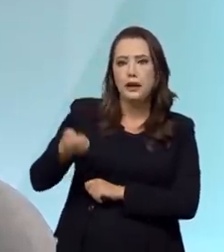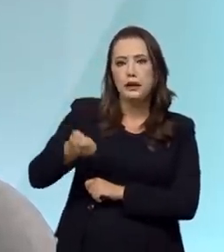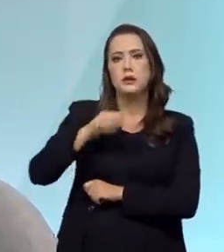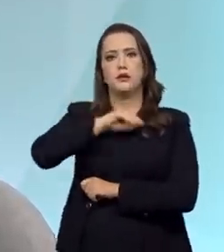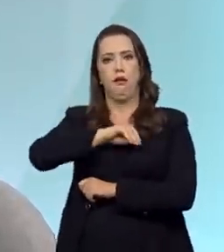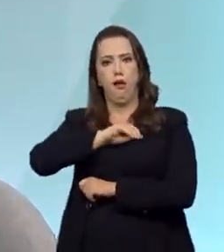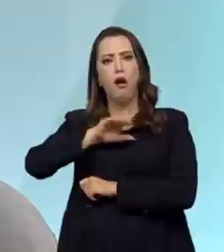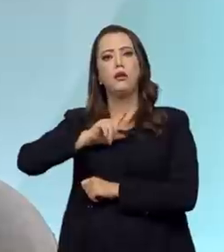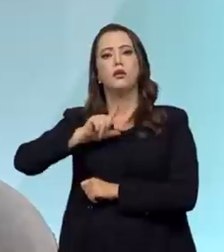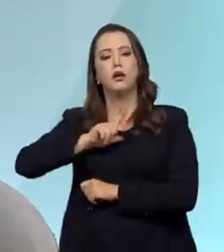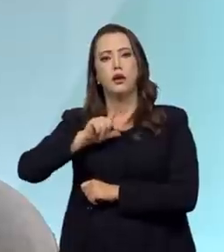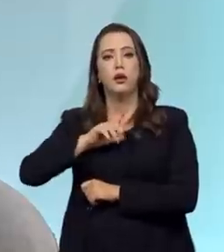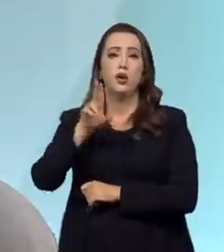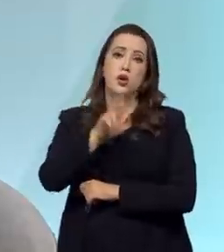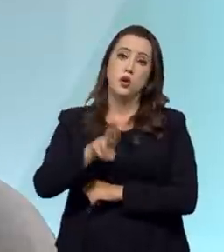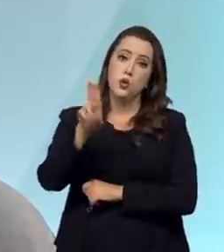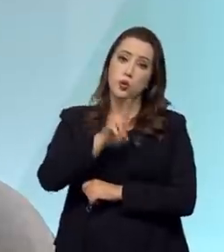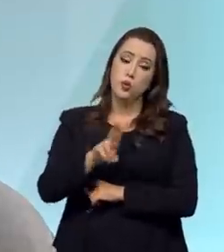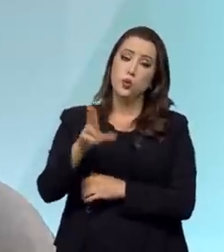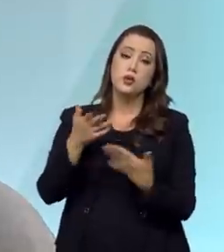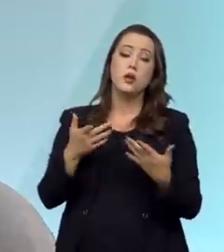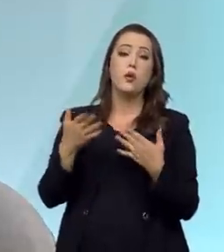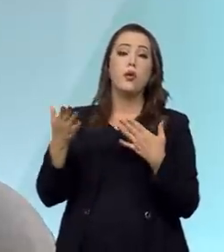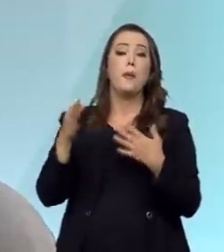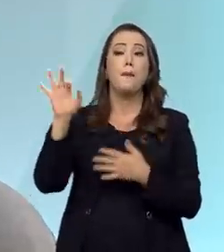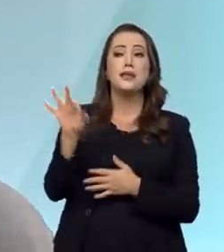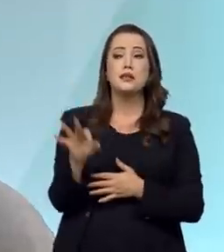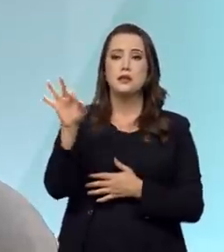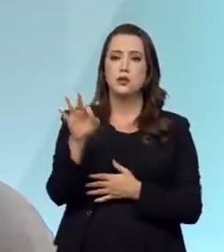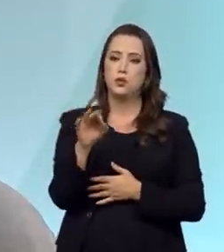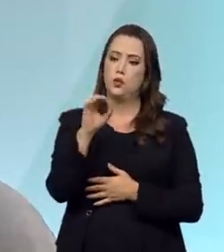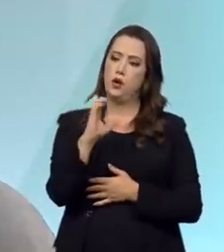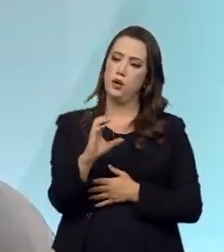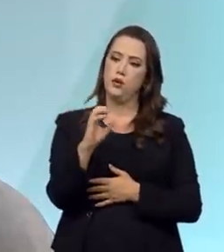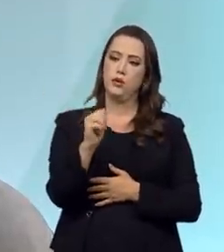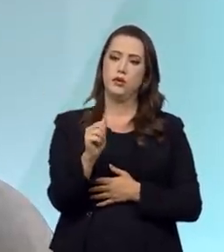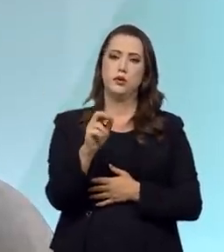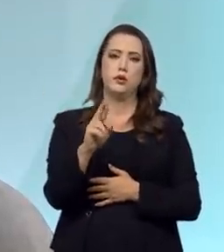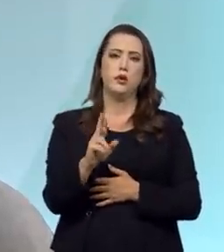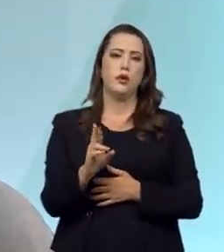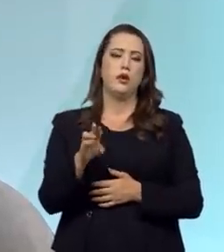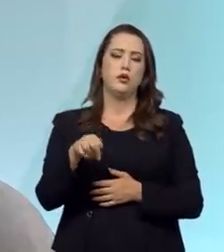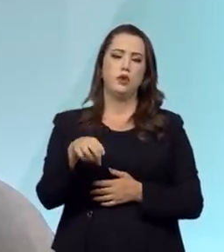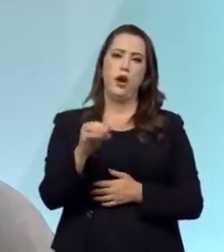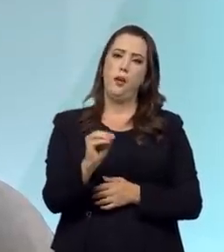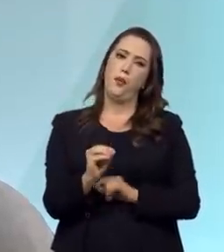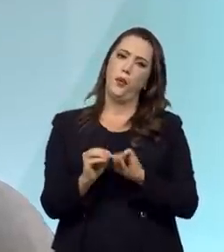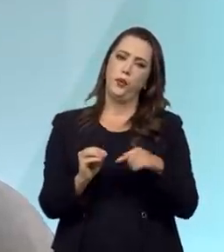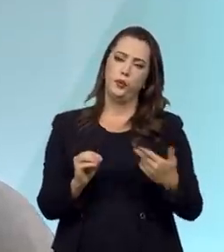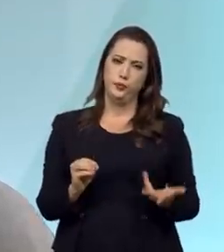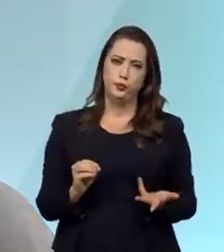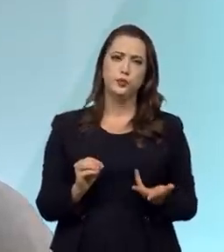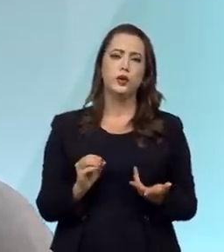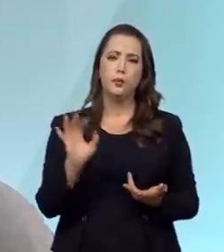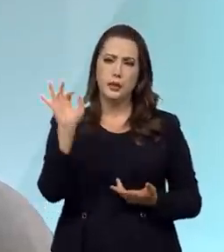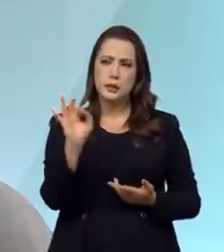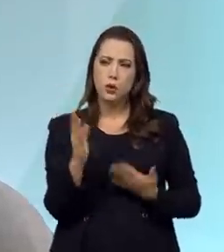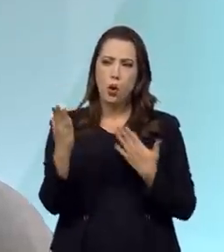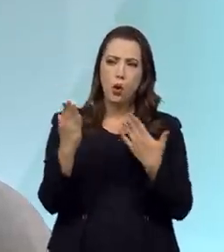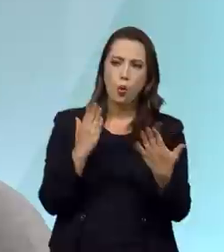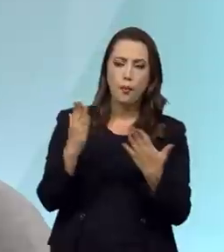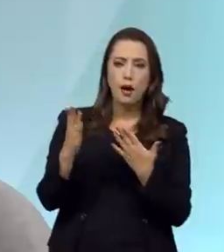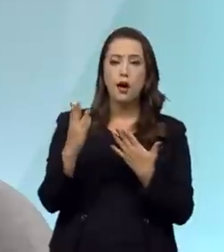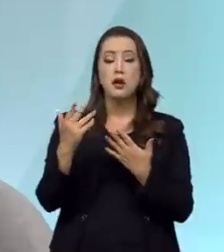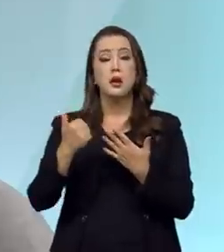e utilizando o carbono como principal indicador é um indicador de desempenho de projeto Então você conseguiria através do